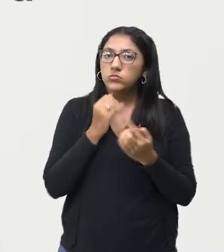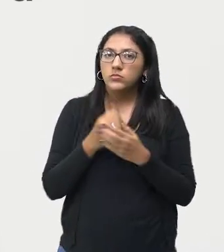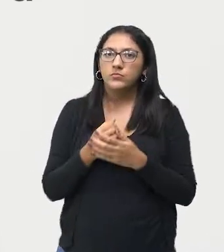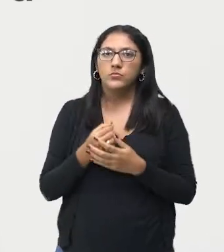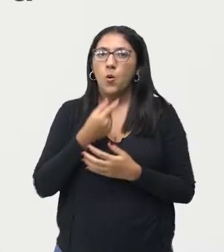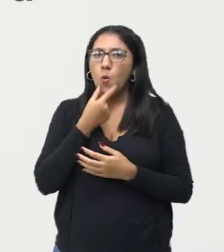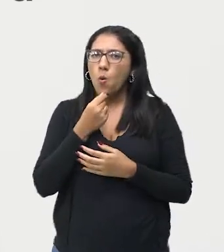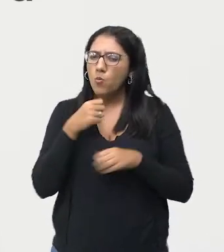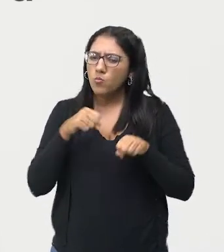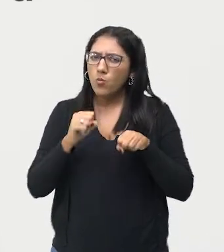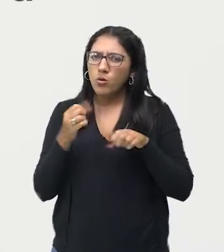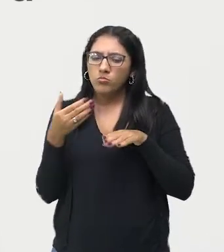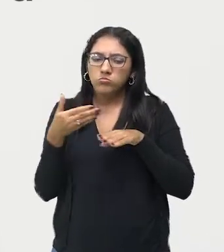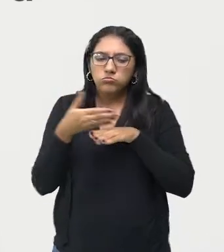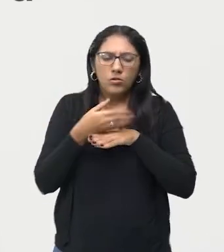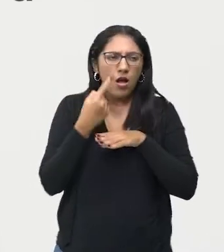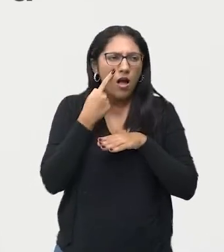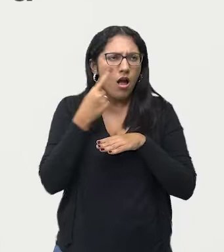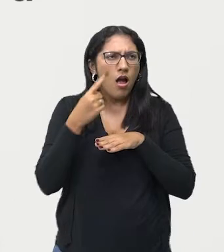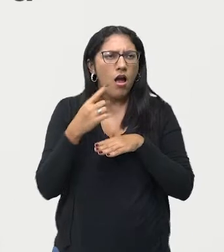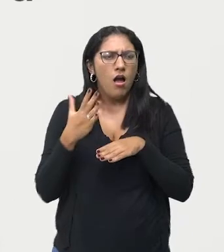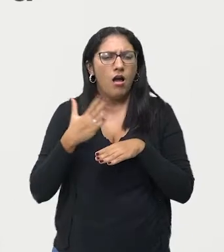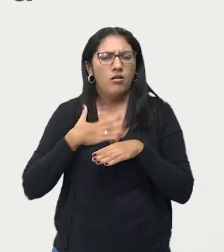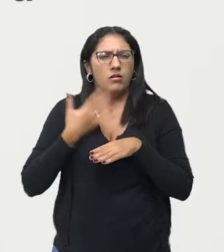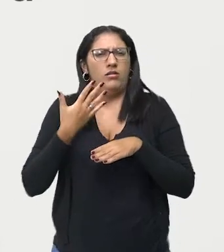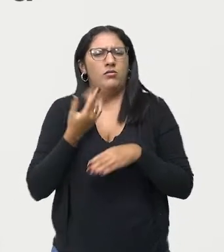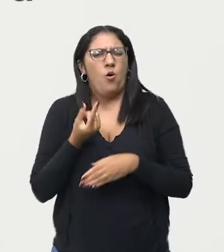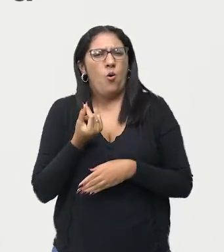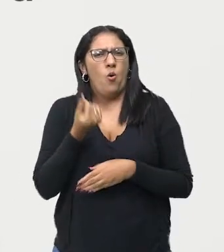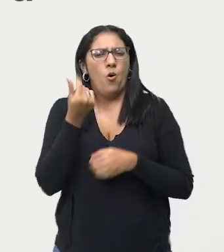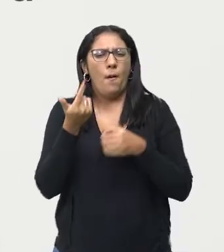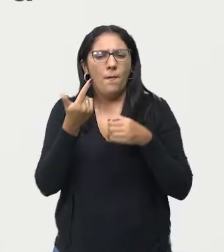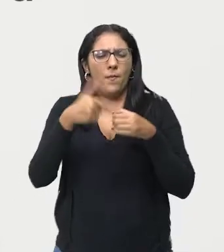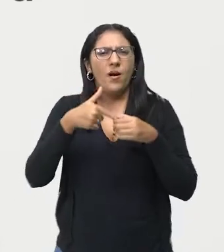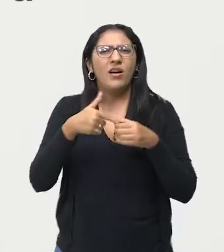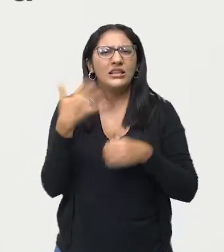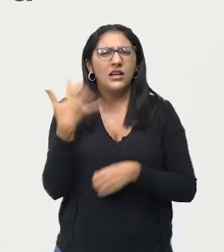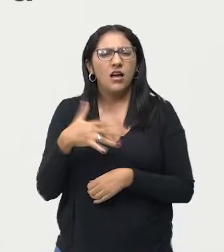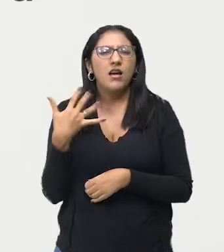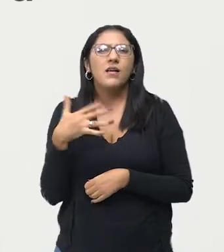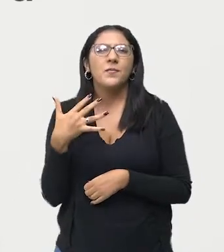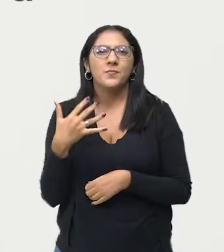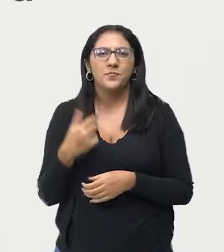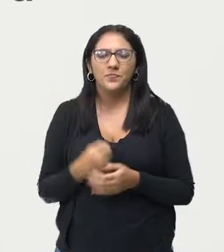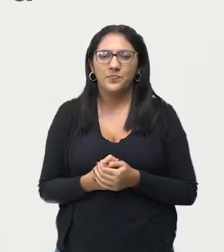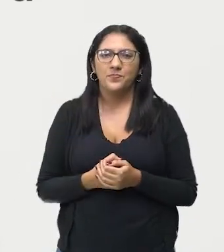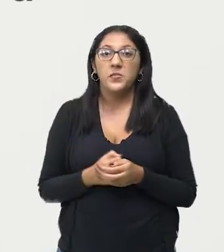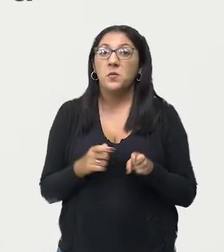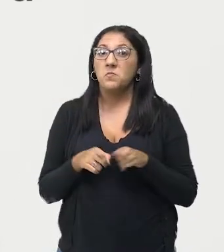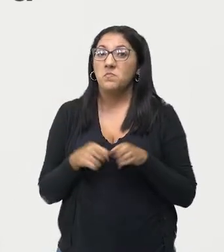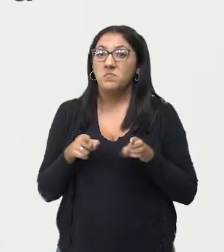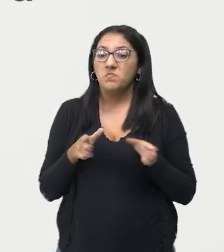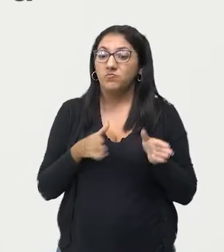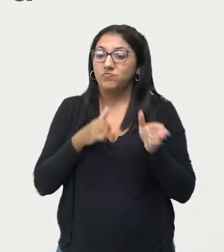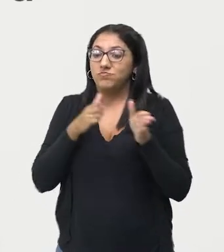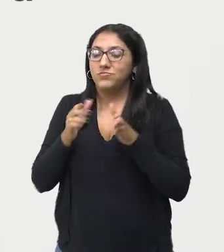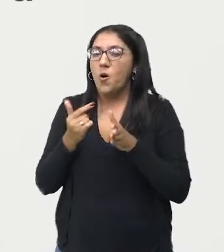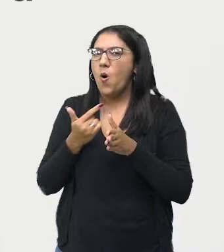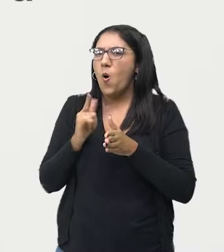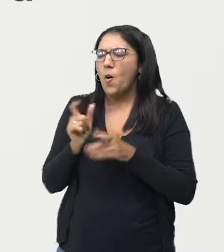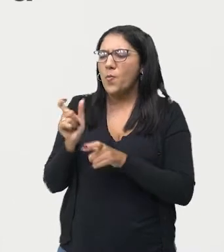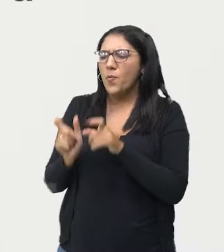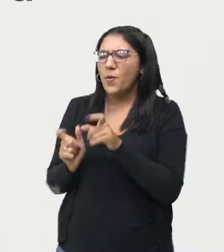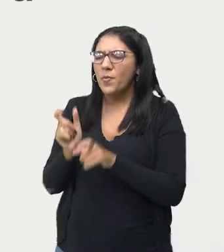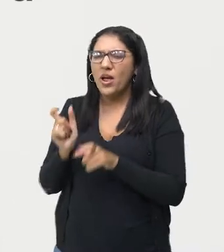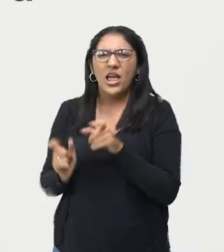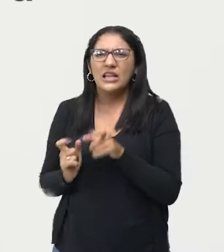fica espantado com o preço do combustível. Entretanto, algumas pessoas sem o conhecimento